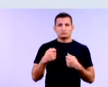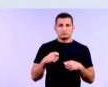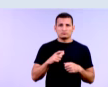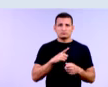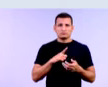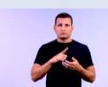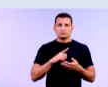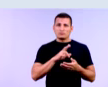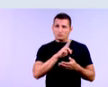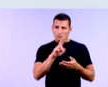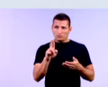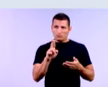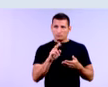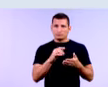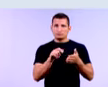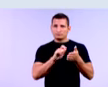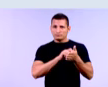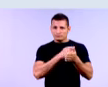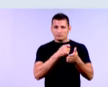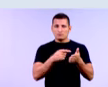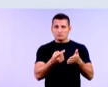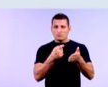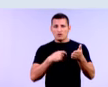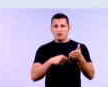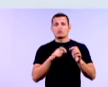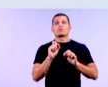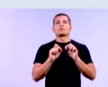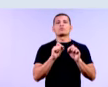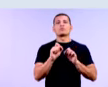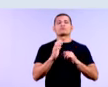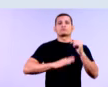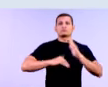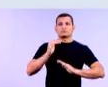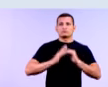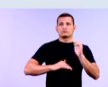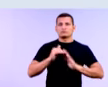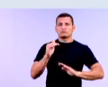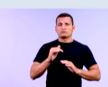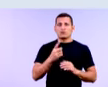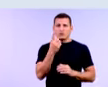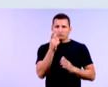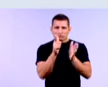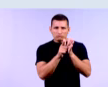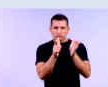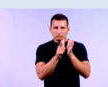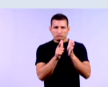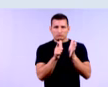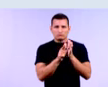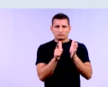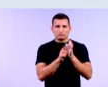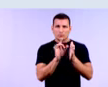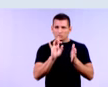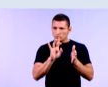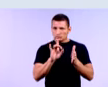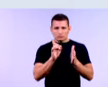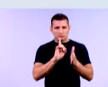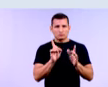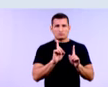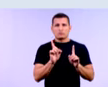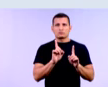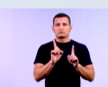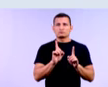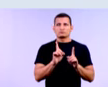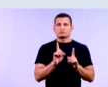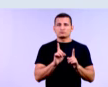logo abaixo a função. Mas isso daí numa folha sozinha, só com a assinatura? Nunca